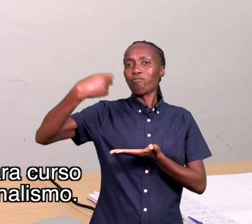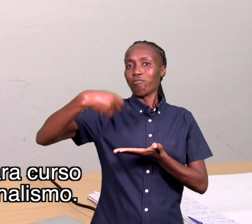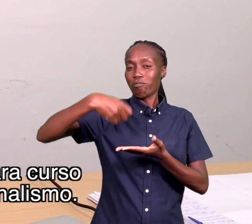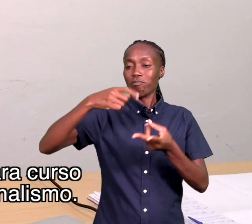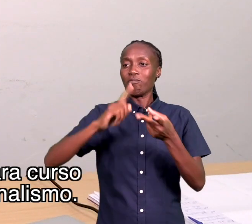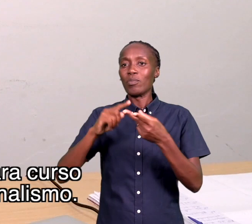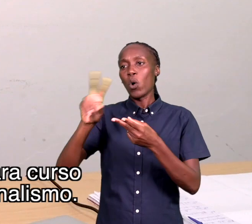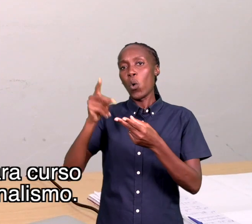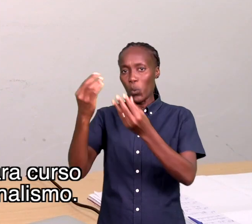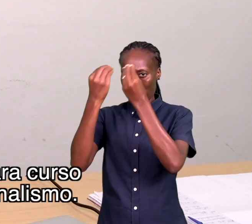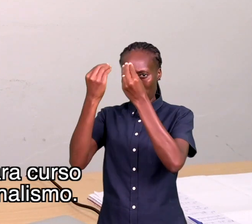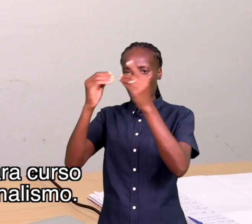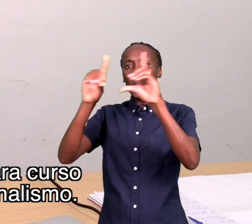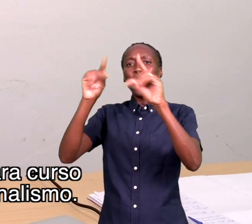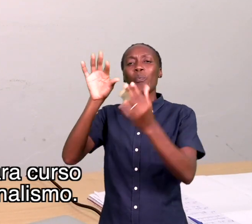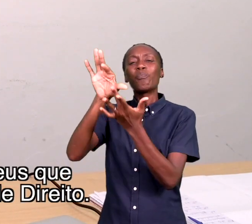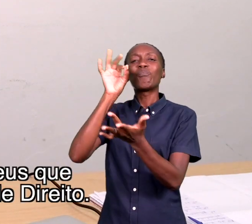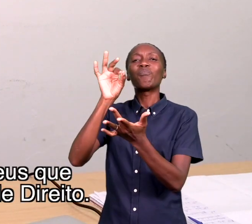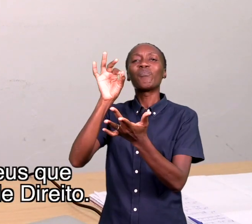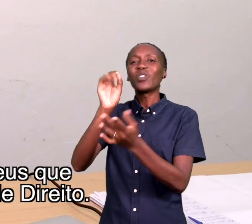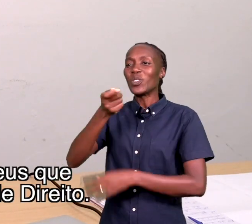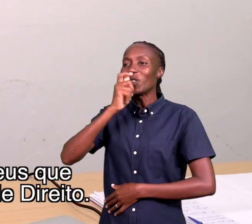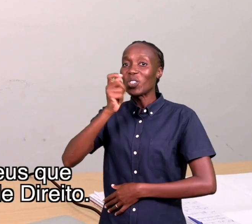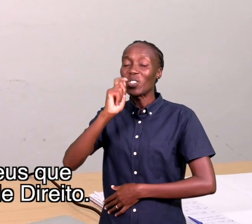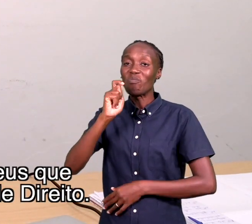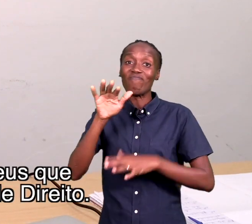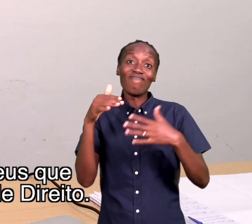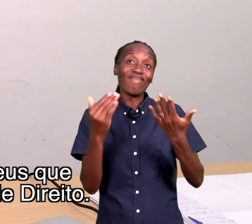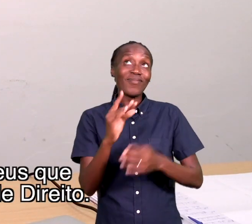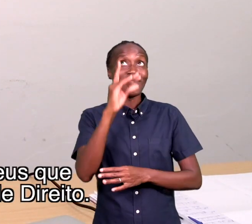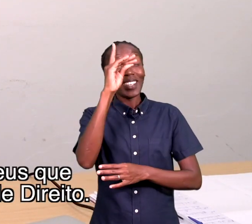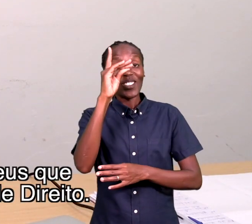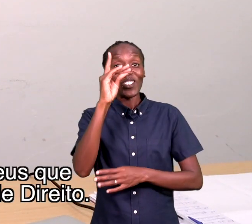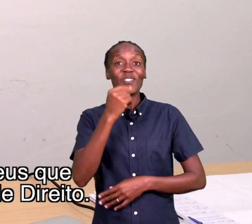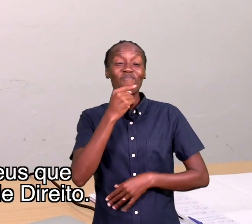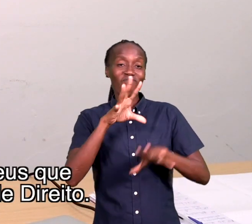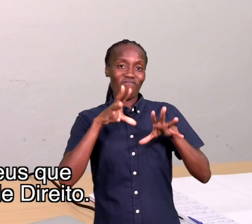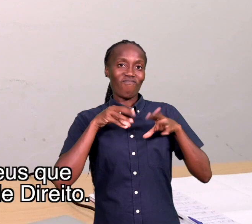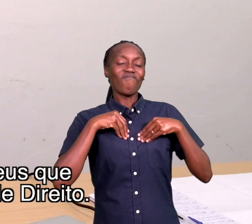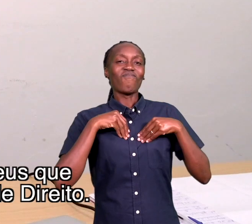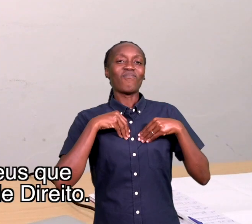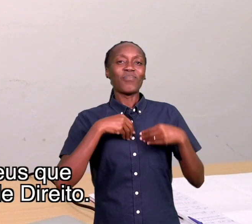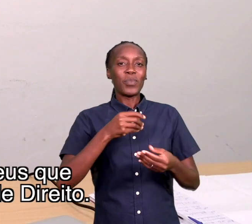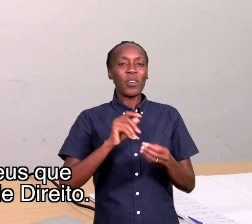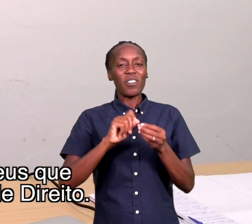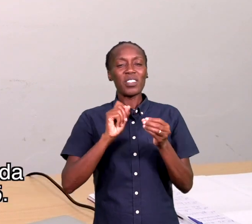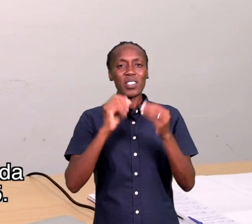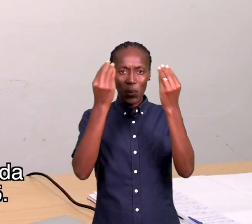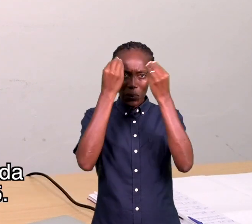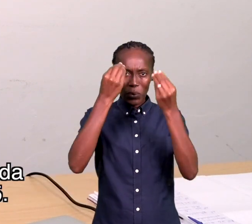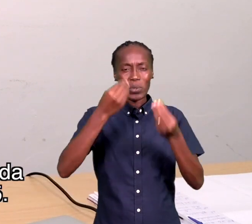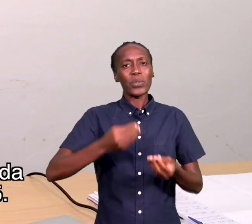direito e para o curso de jornalismo. Por ironia do destino, quis Deus que eu conseguisse admitir no curso de direito.